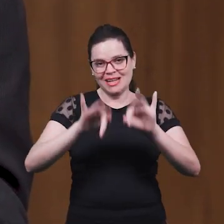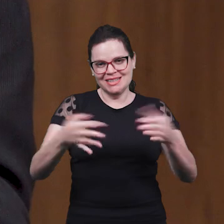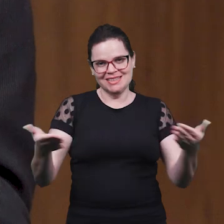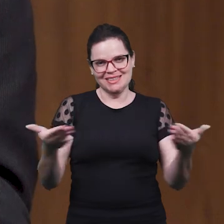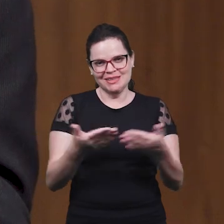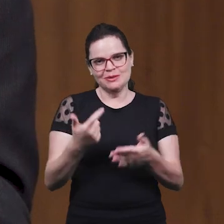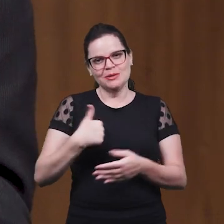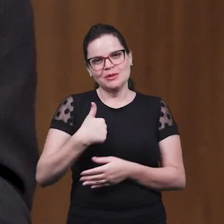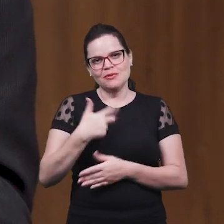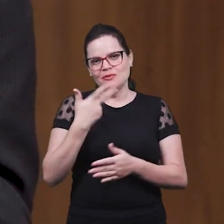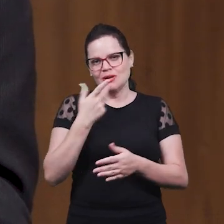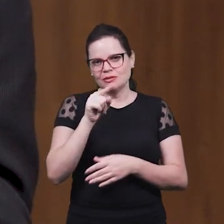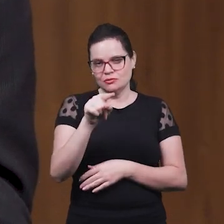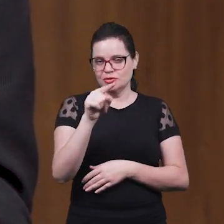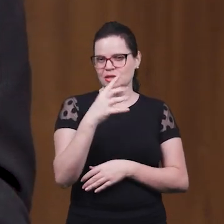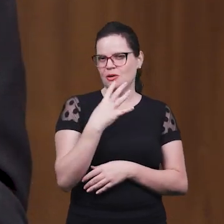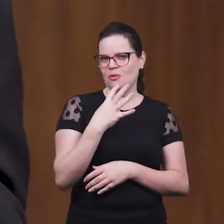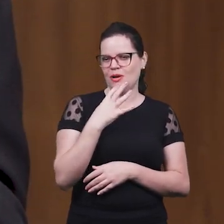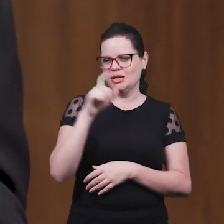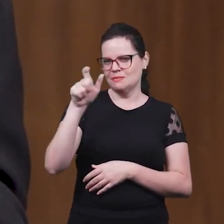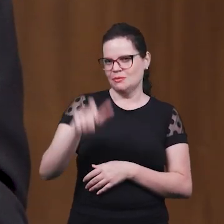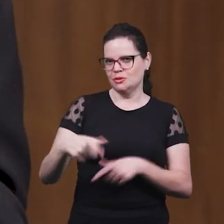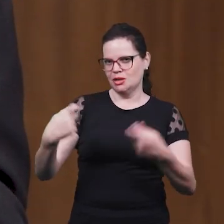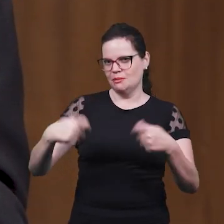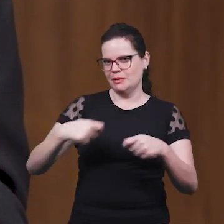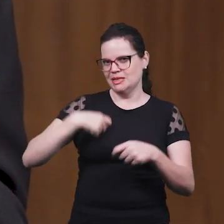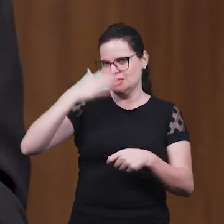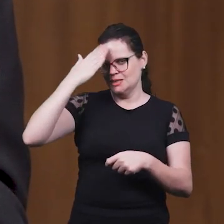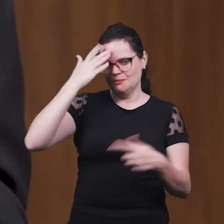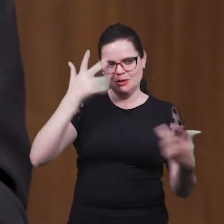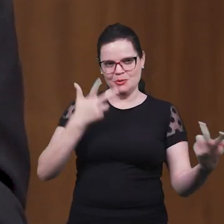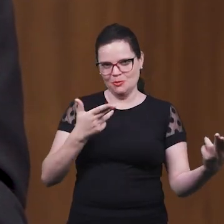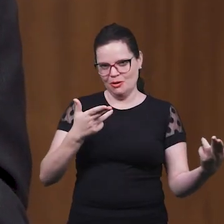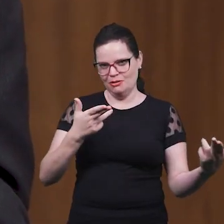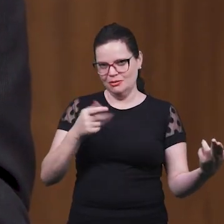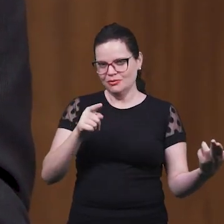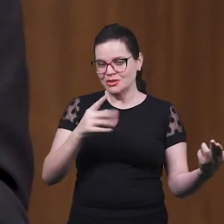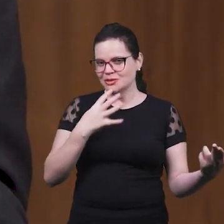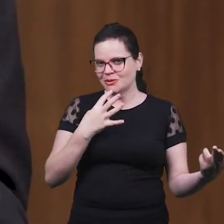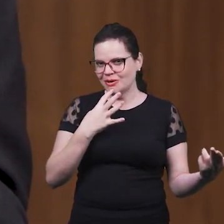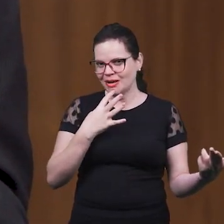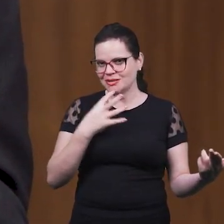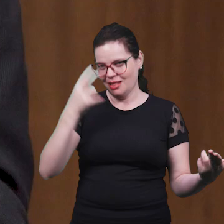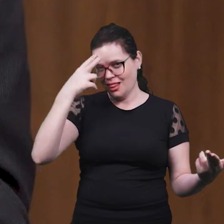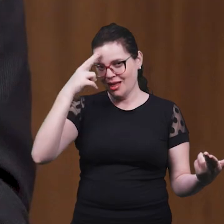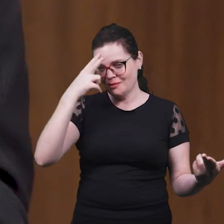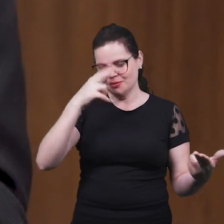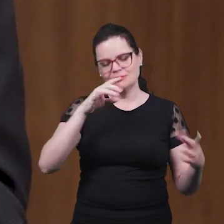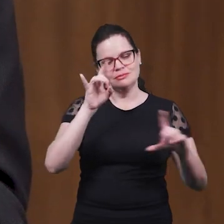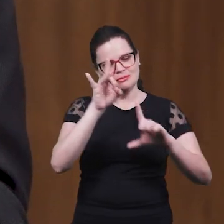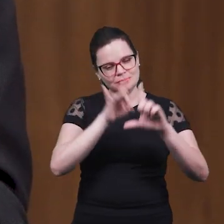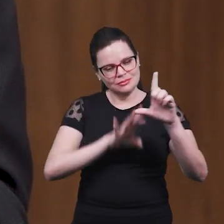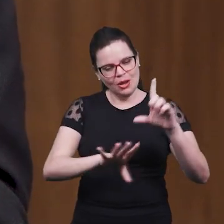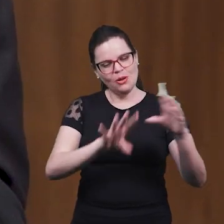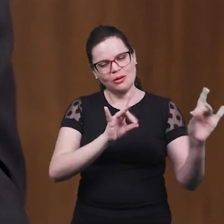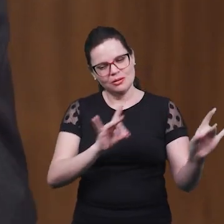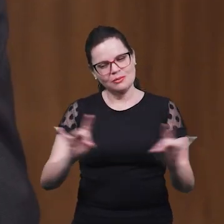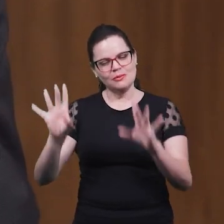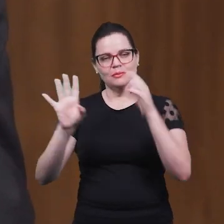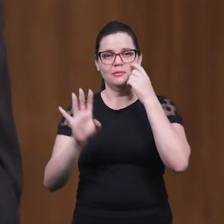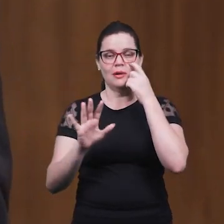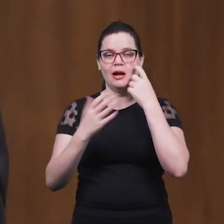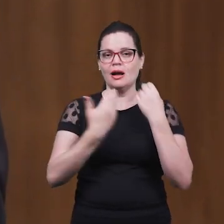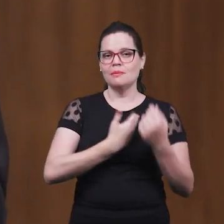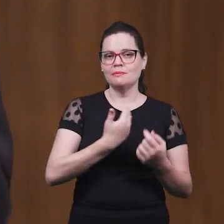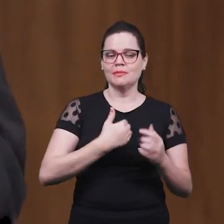eu digo para você, você conhece alguém que precisa saber isso que foi falado? Por certo, você lembra. Eu tenho certeza que você conhece